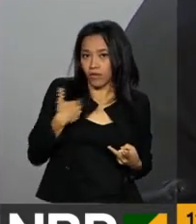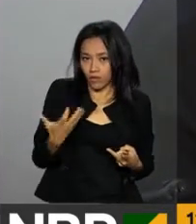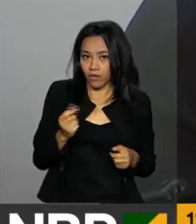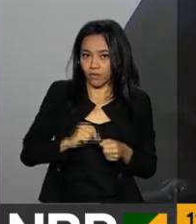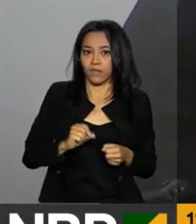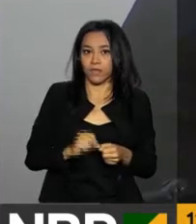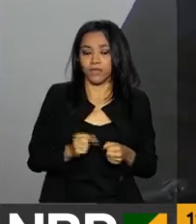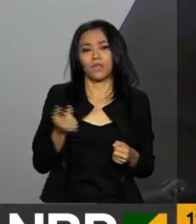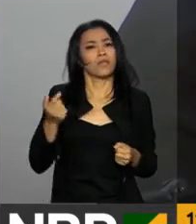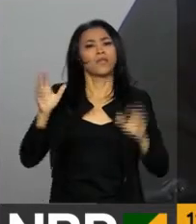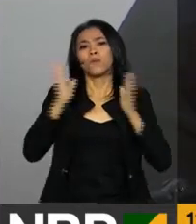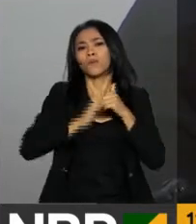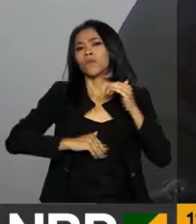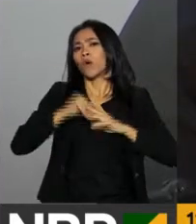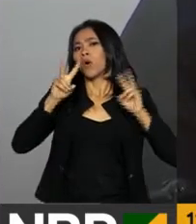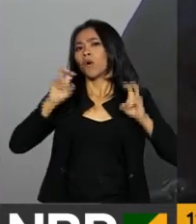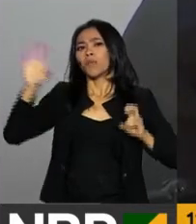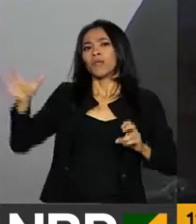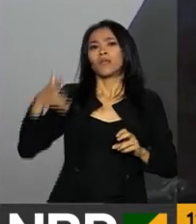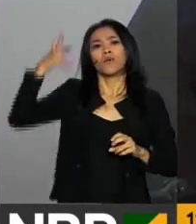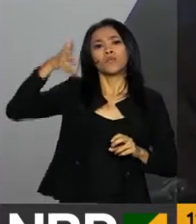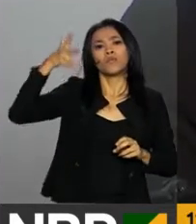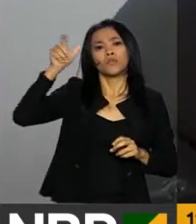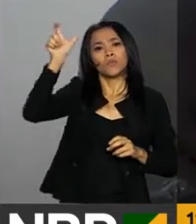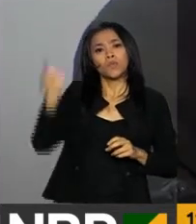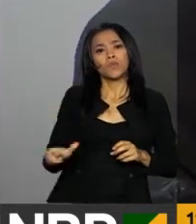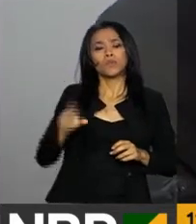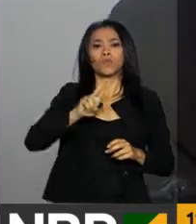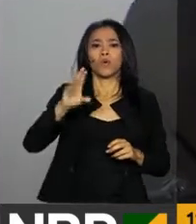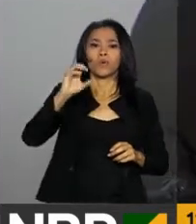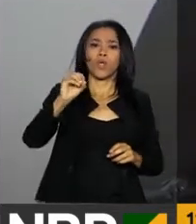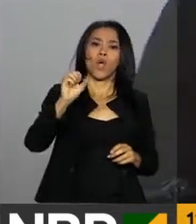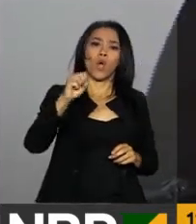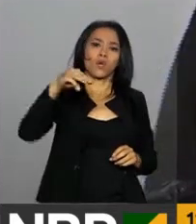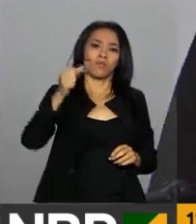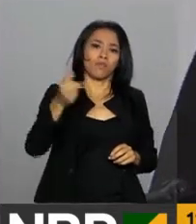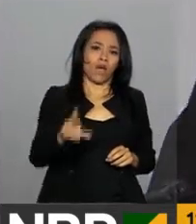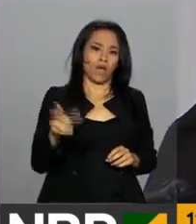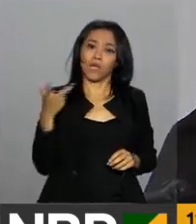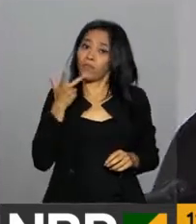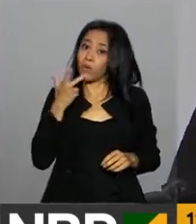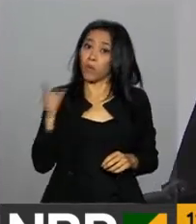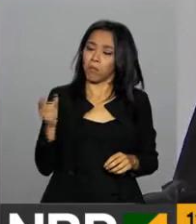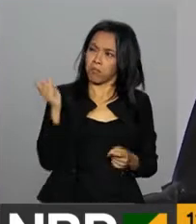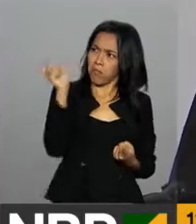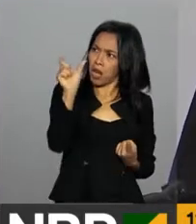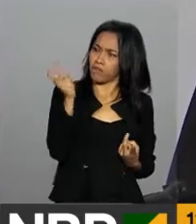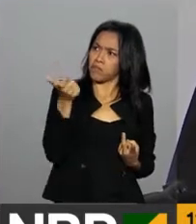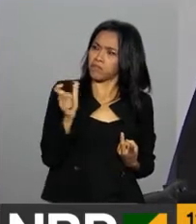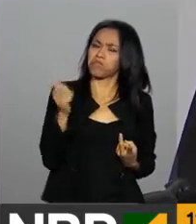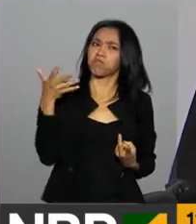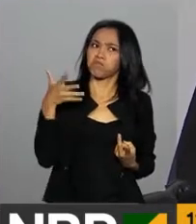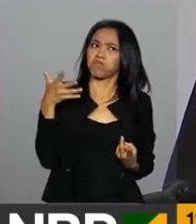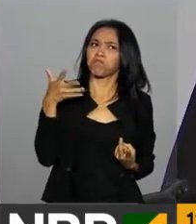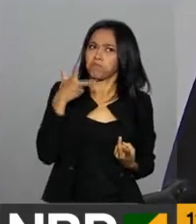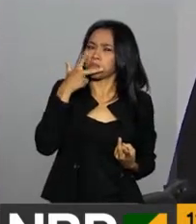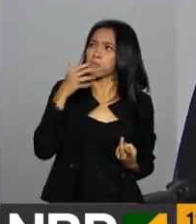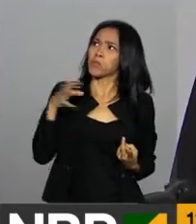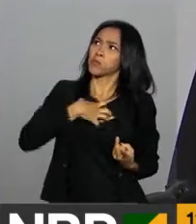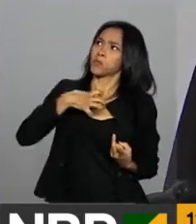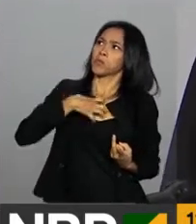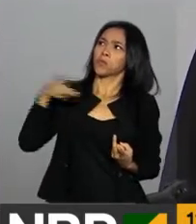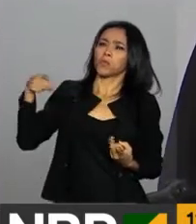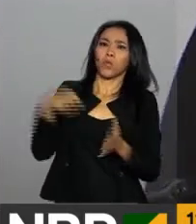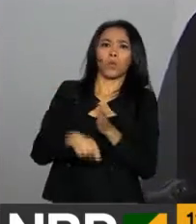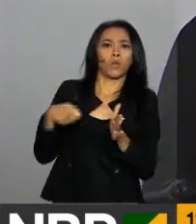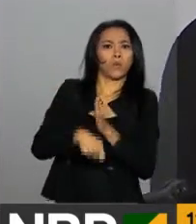a respeito às palavras aos mais errado eu desfilava você acabou de falar e dizer palavras de quem milita na área do direito público